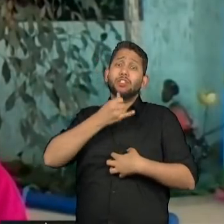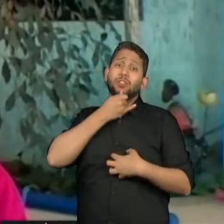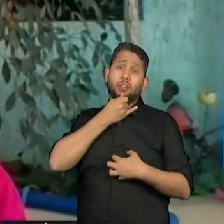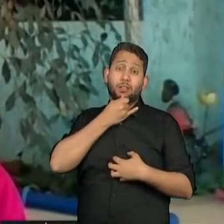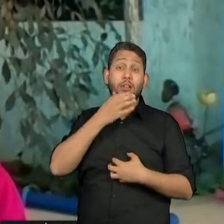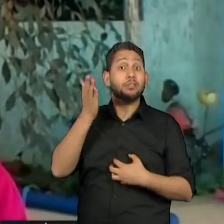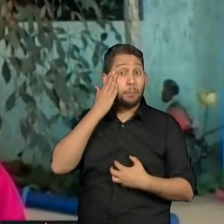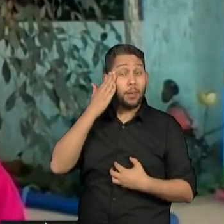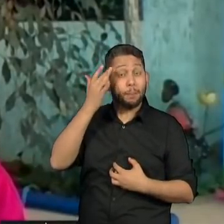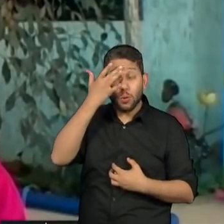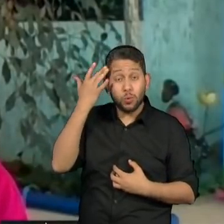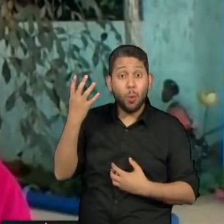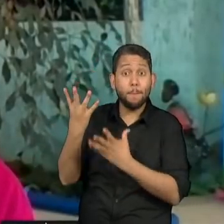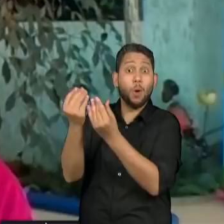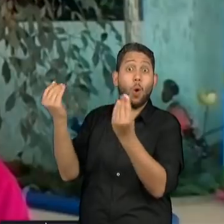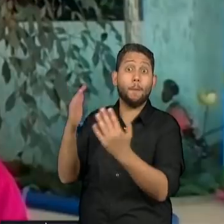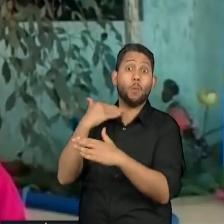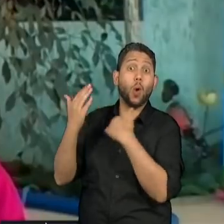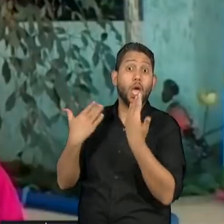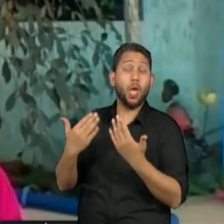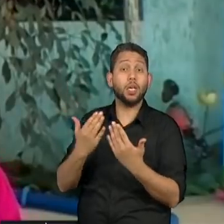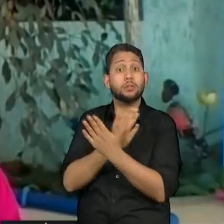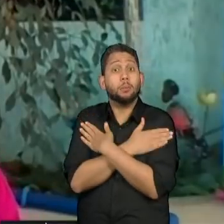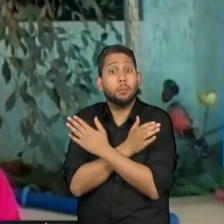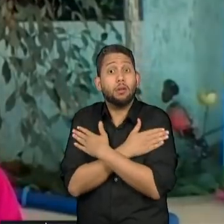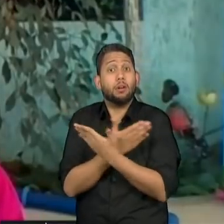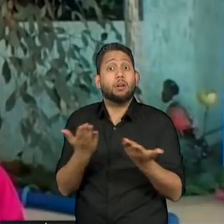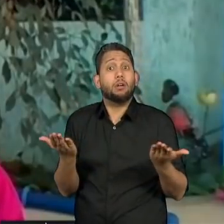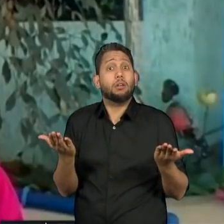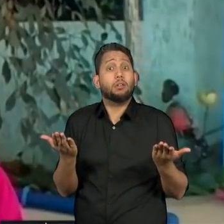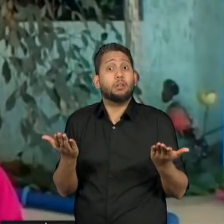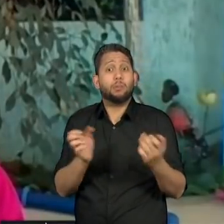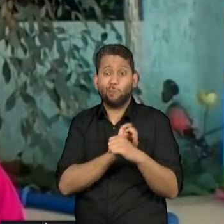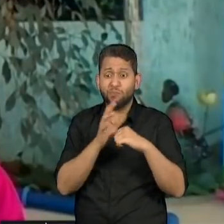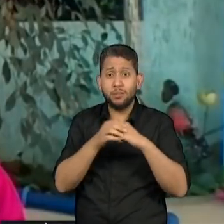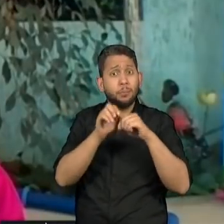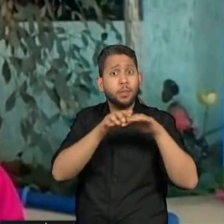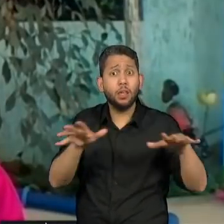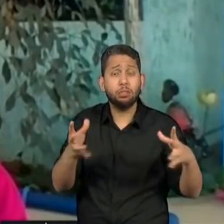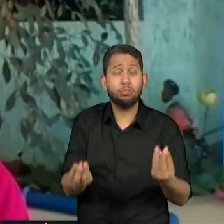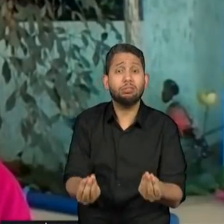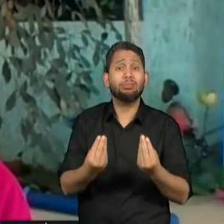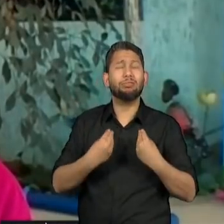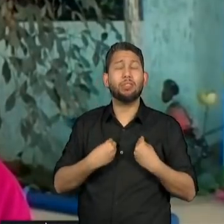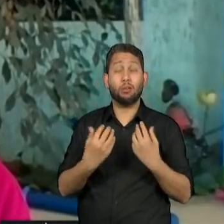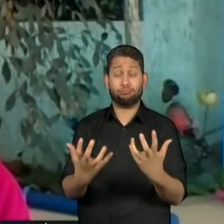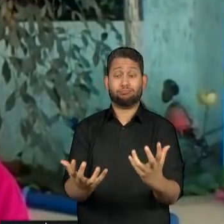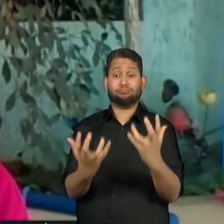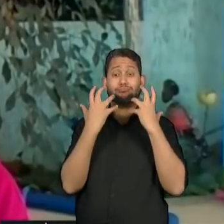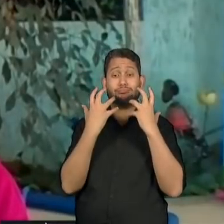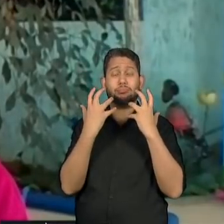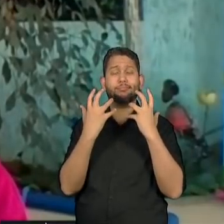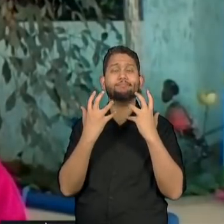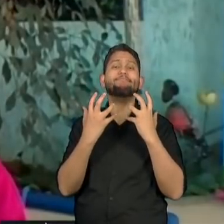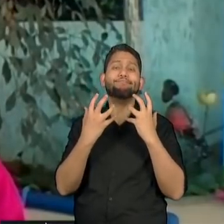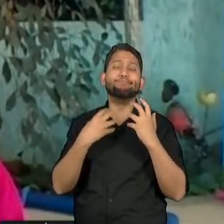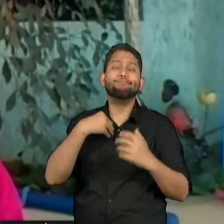pessoas perderam a vida, seus empregos e tudo mais, né? Então, eu acho o pior é a